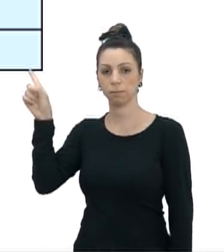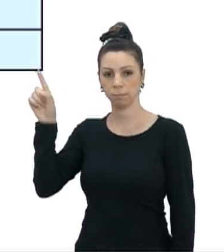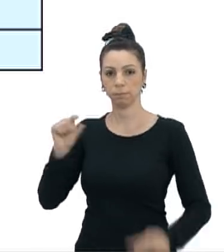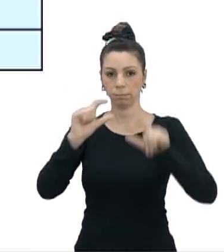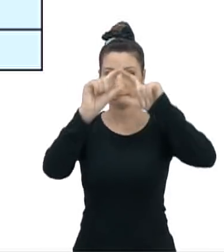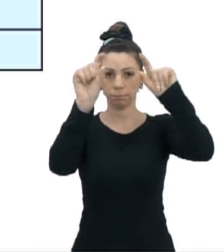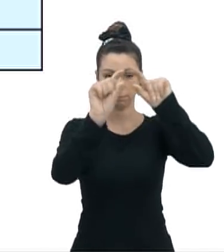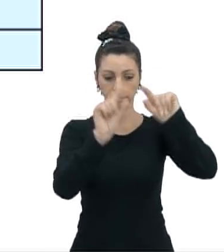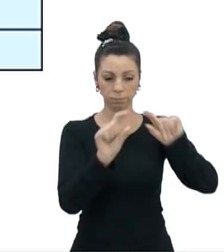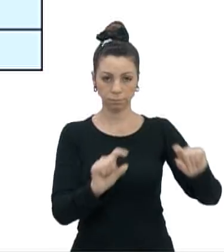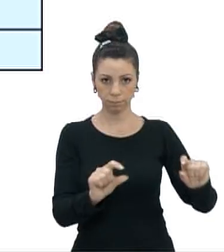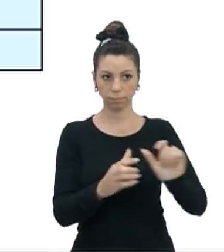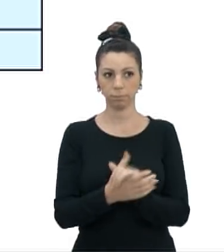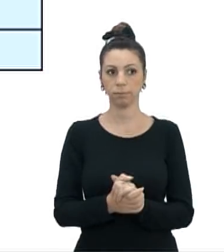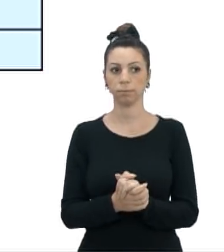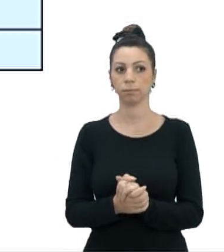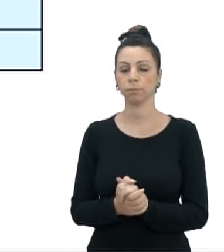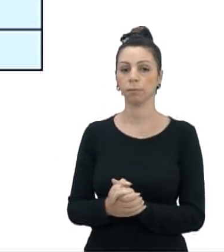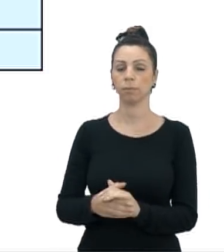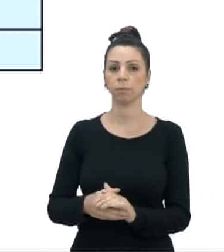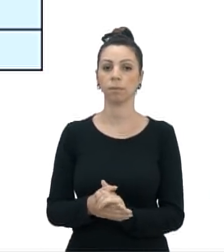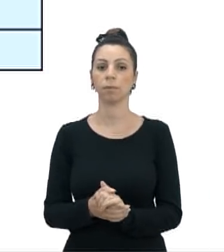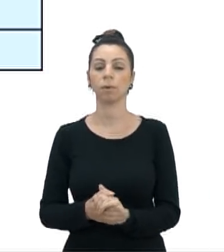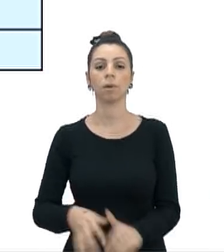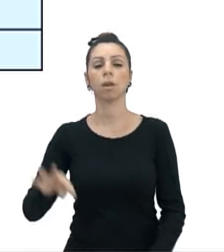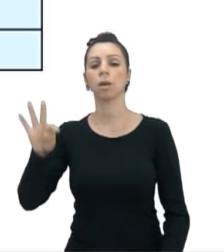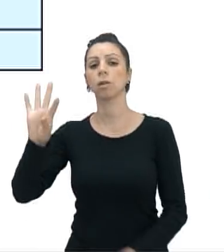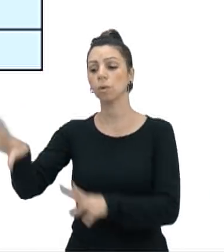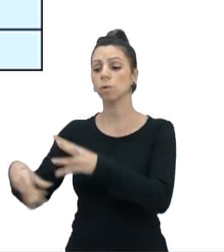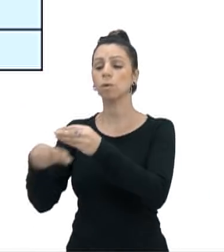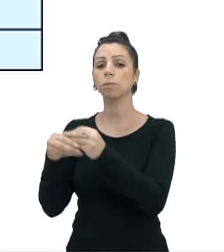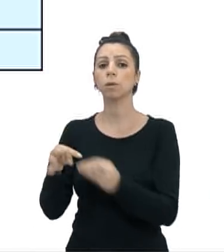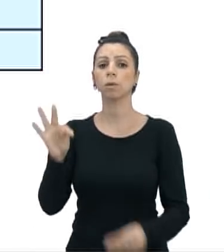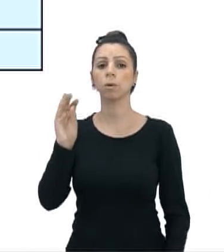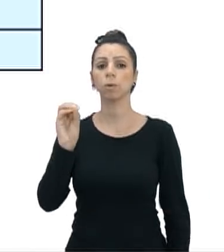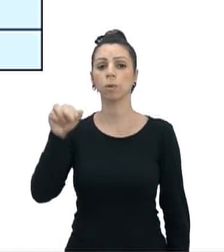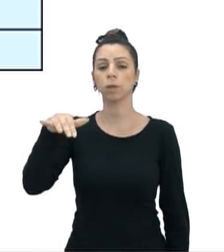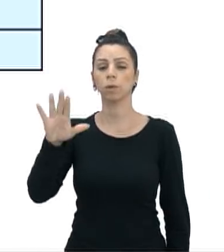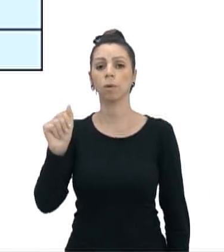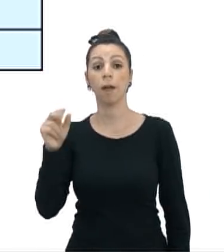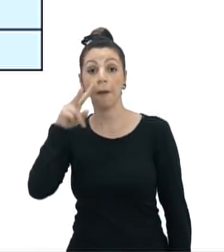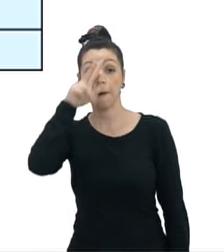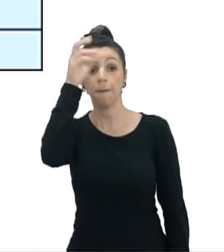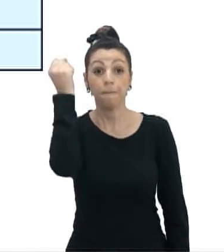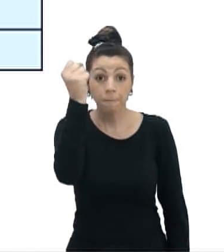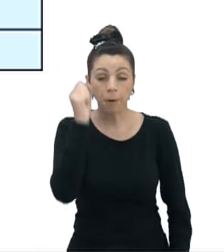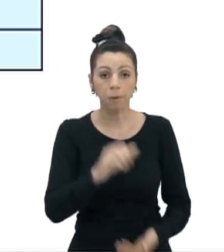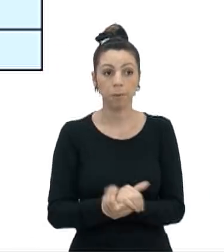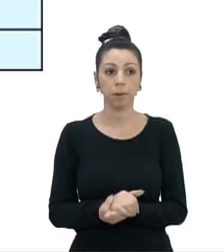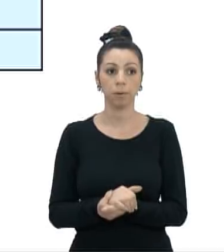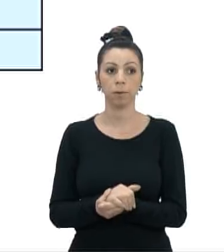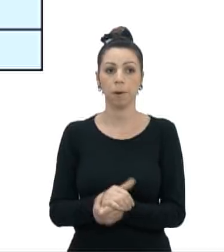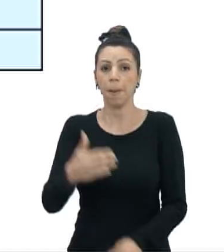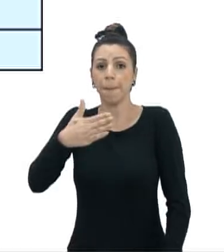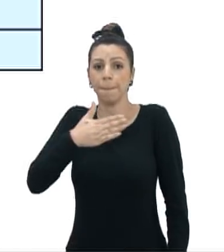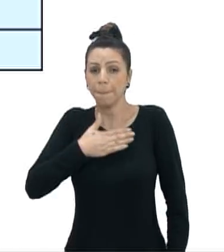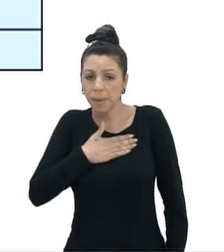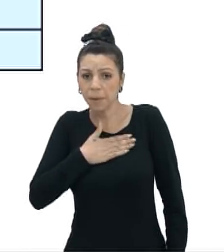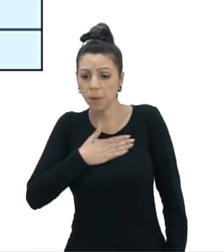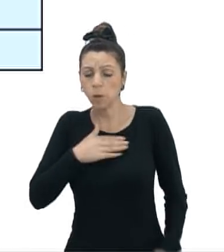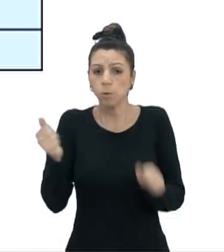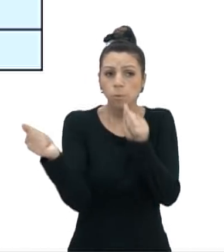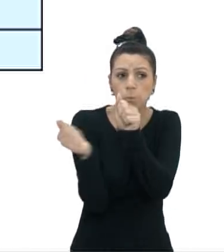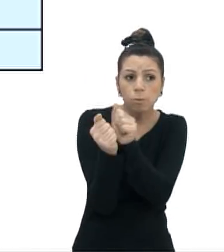você, os, as, lhes. E os oblíquos tônicos? Eu falo mais forte, quer ver? Mim, comigo,